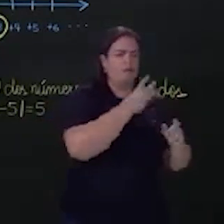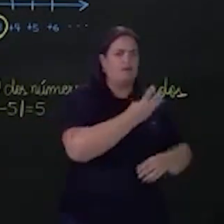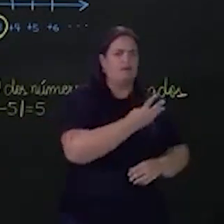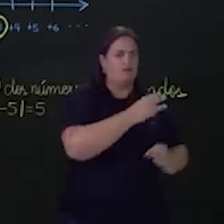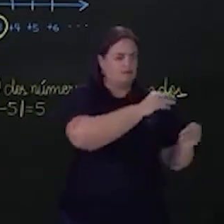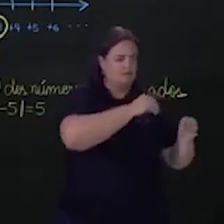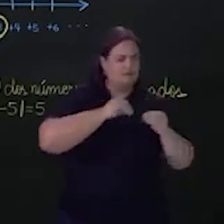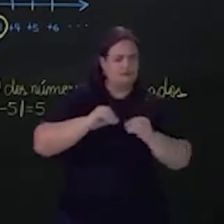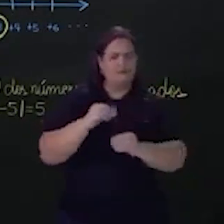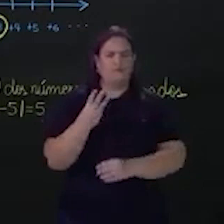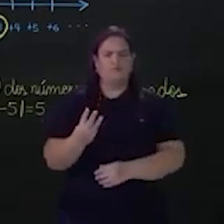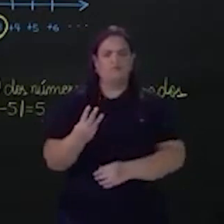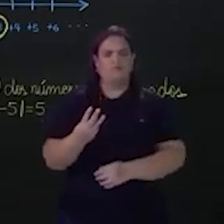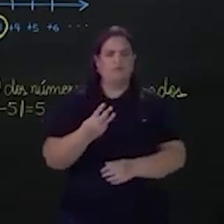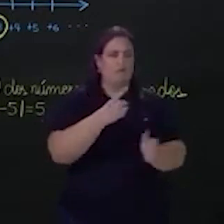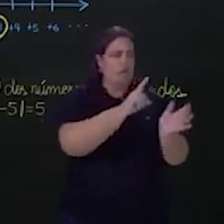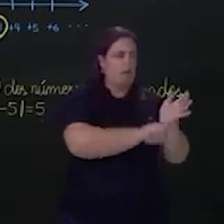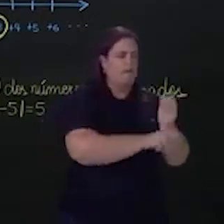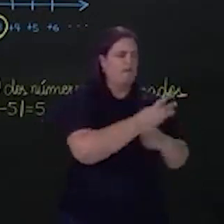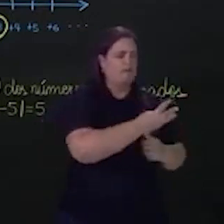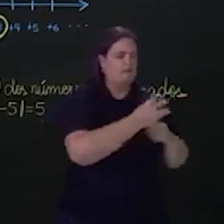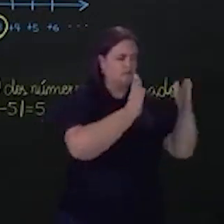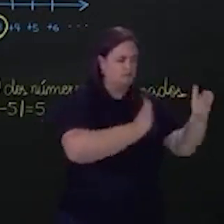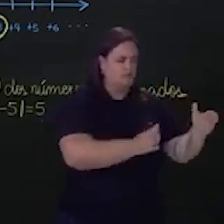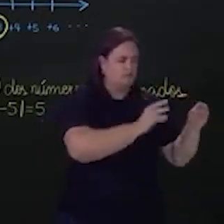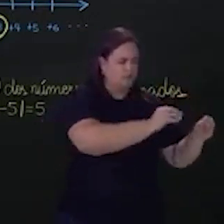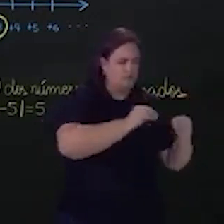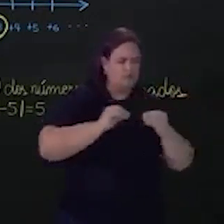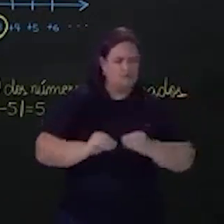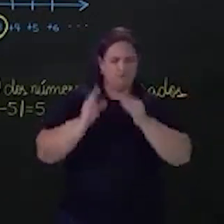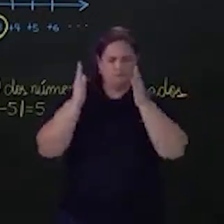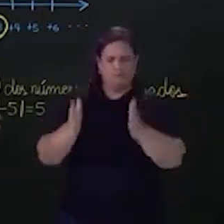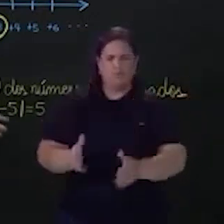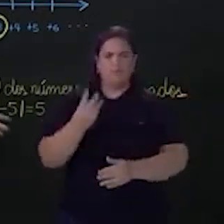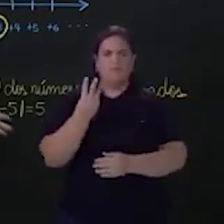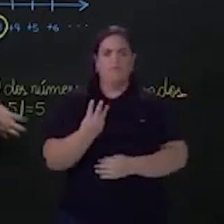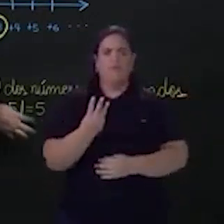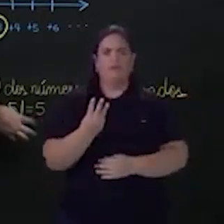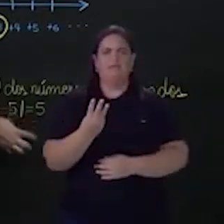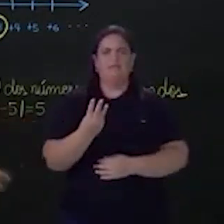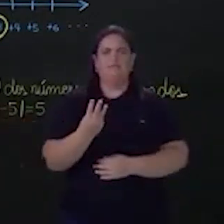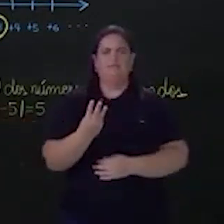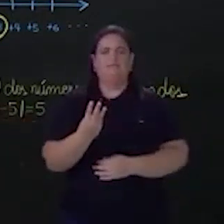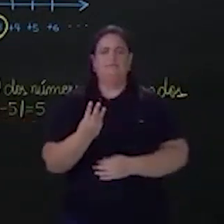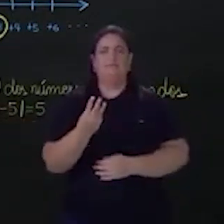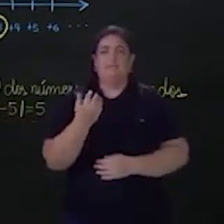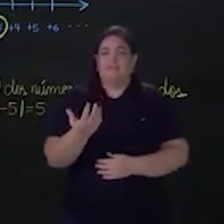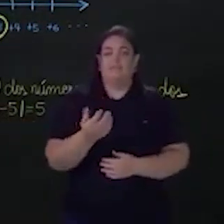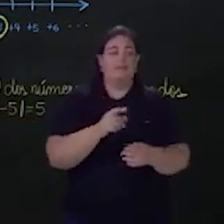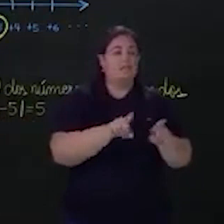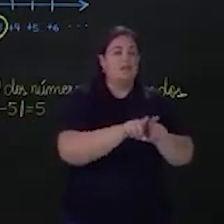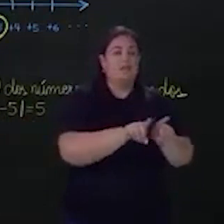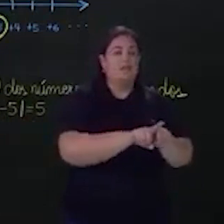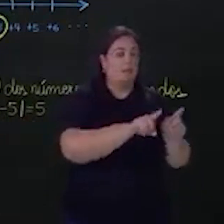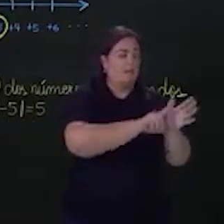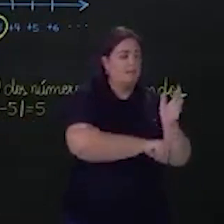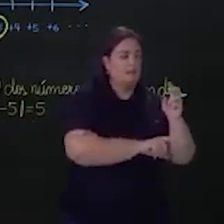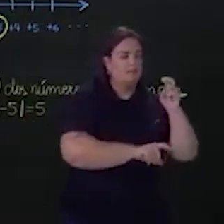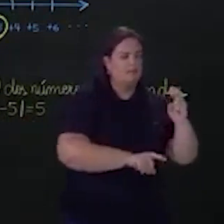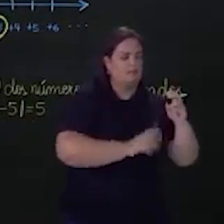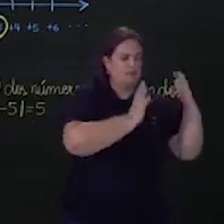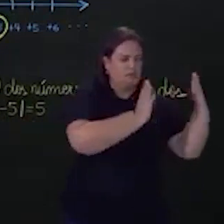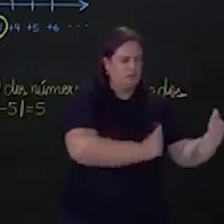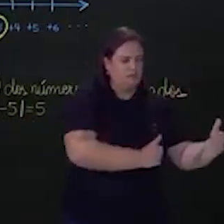3. O módulo de menos 3 também é 3. Assim como o módulo de menos 5 é igual a